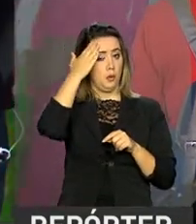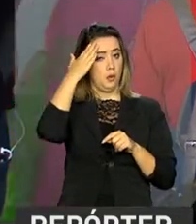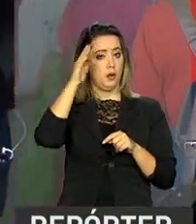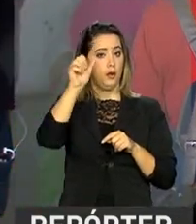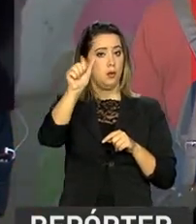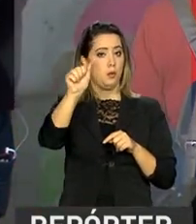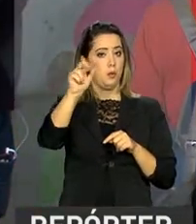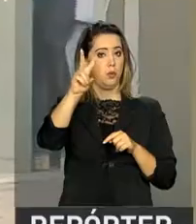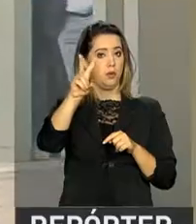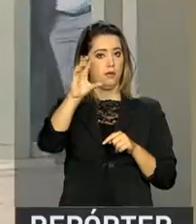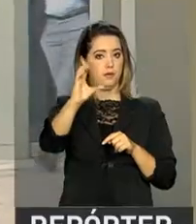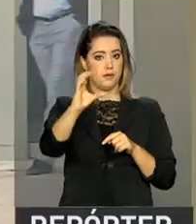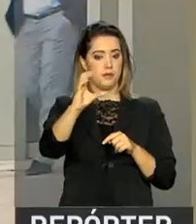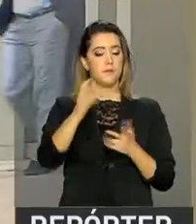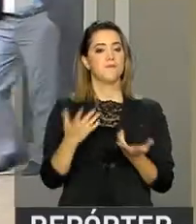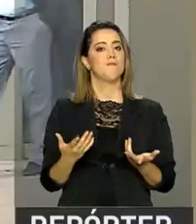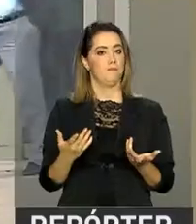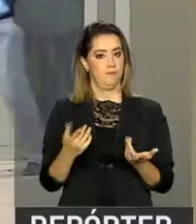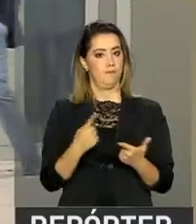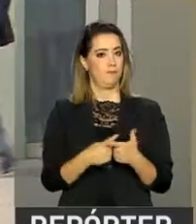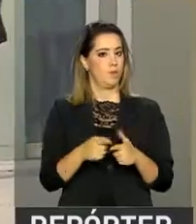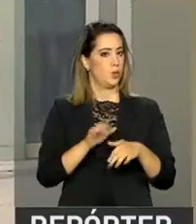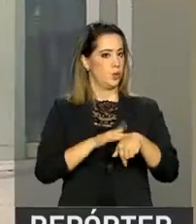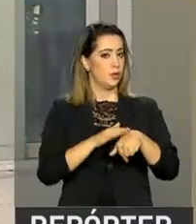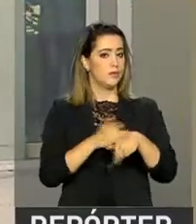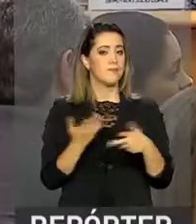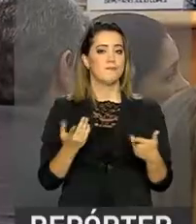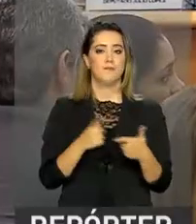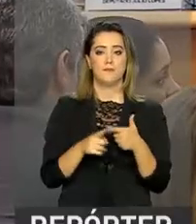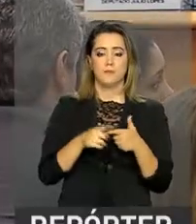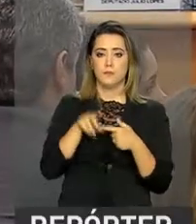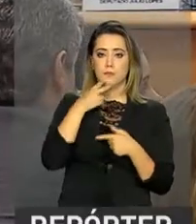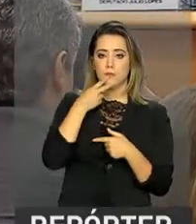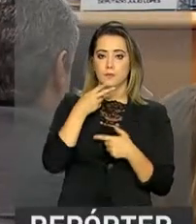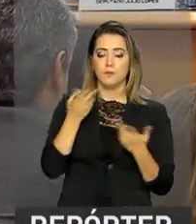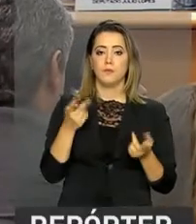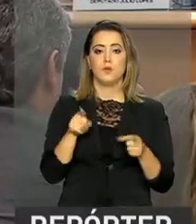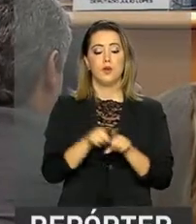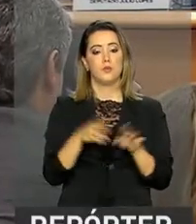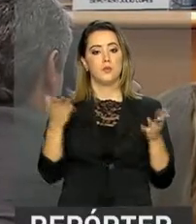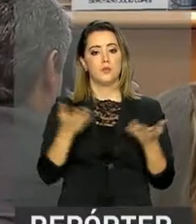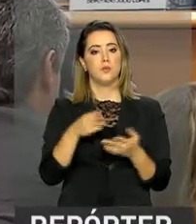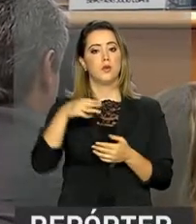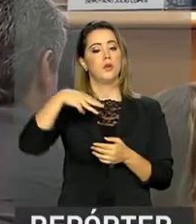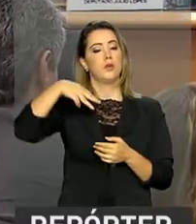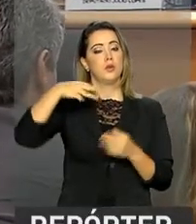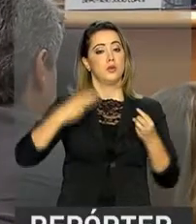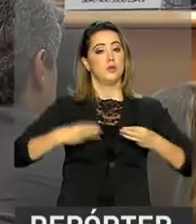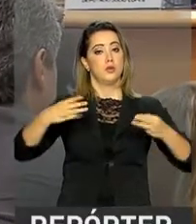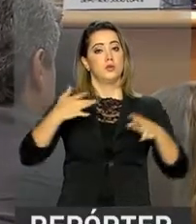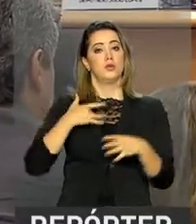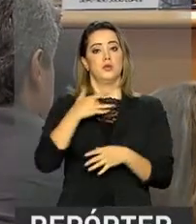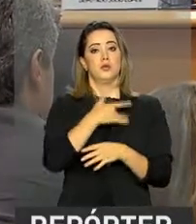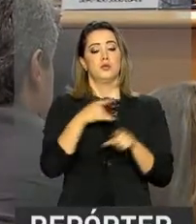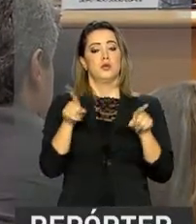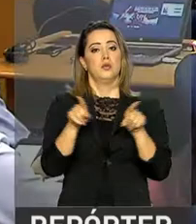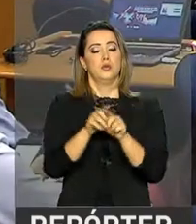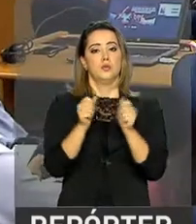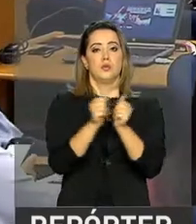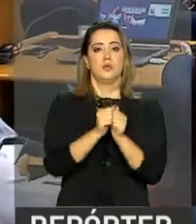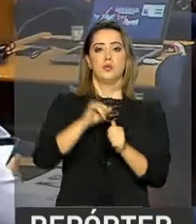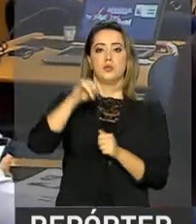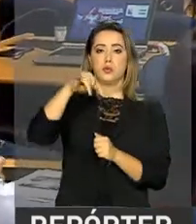que é o derrame cerebral. No Dia Nacional de Combate ao Fumo, o Ministério da Saúde e o Instituto Nacional do Câncer, o